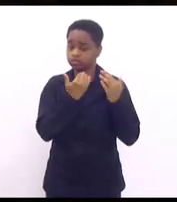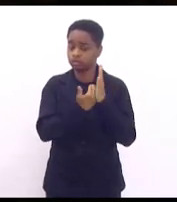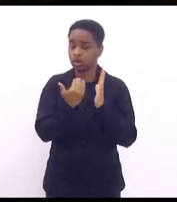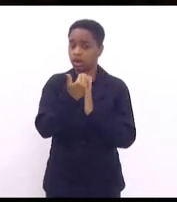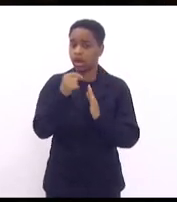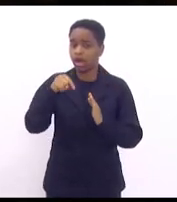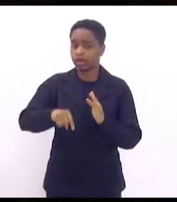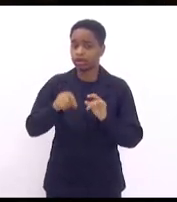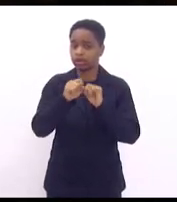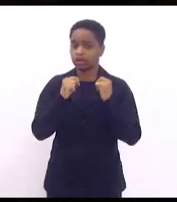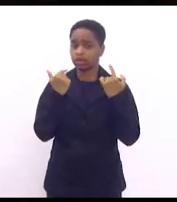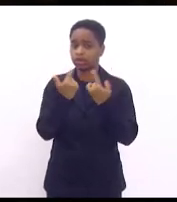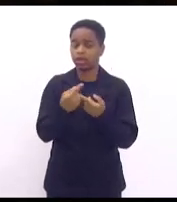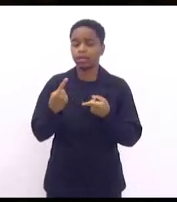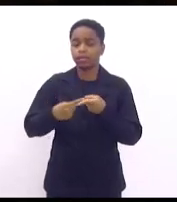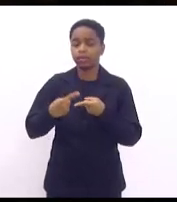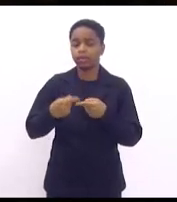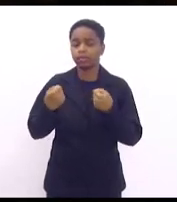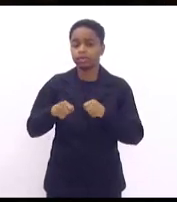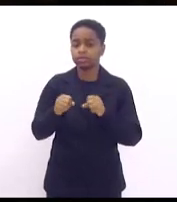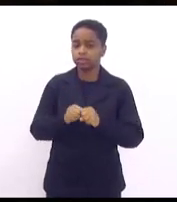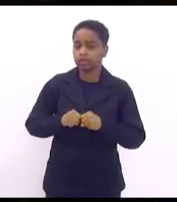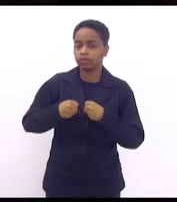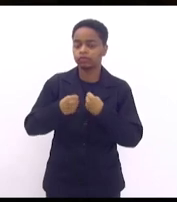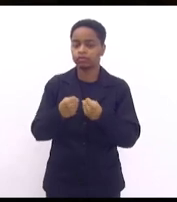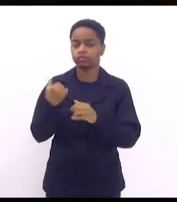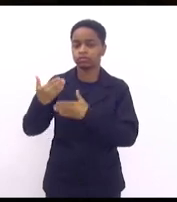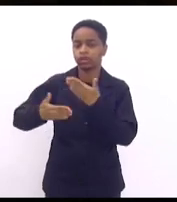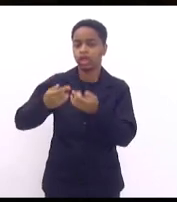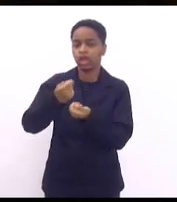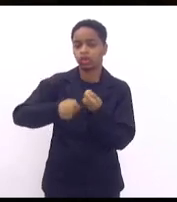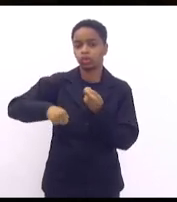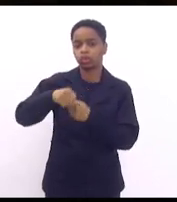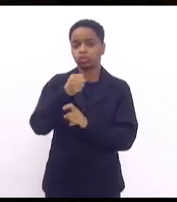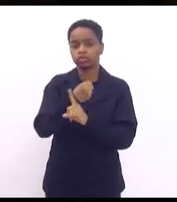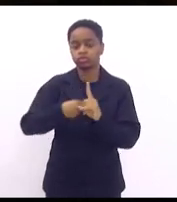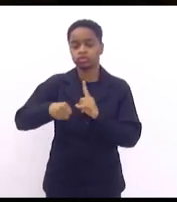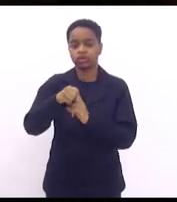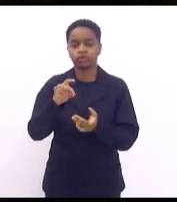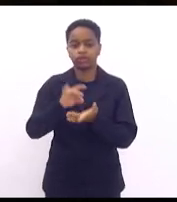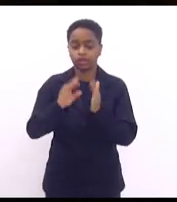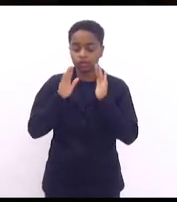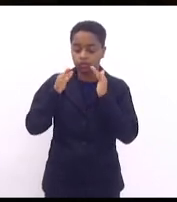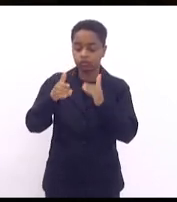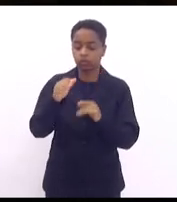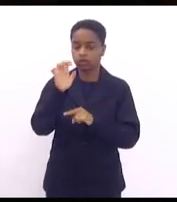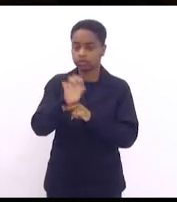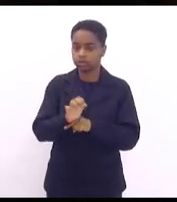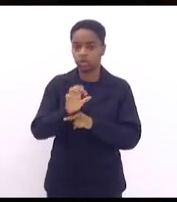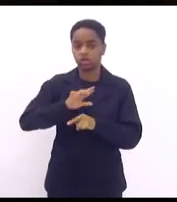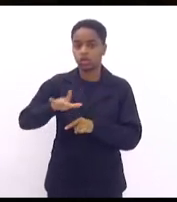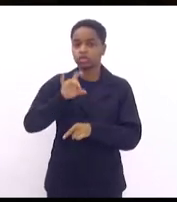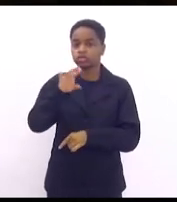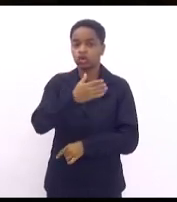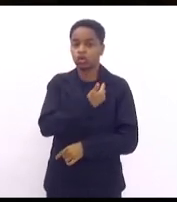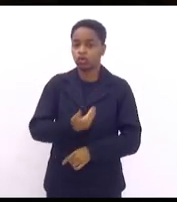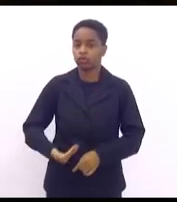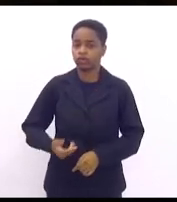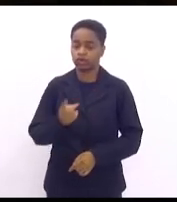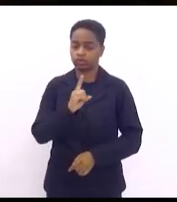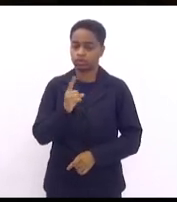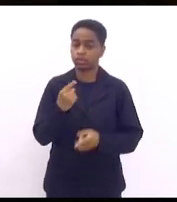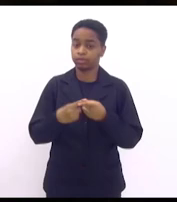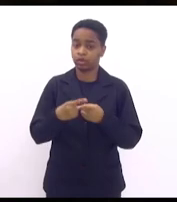Assembleia, de fazer a defesa de um desenvolvimento econômico e social que seja pensado enquanto Estado e não enquanto governo.